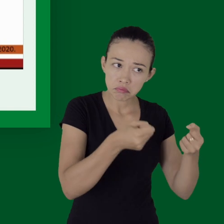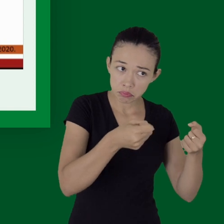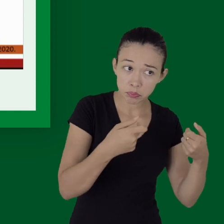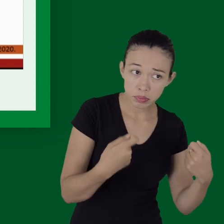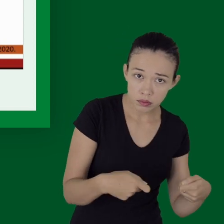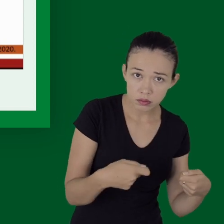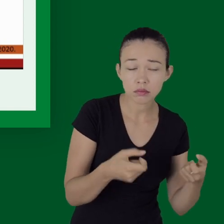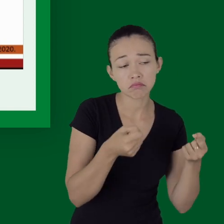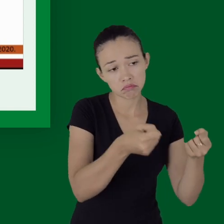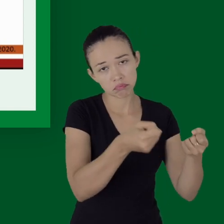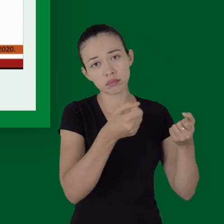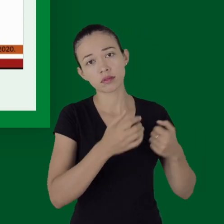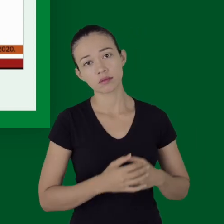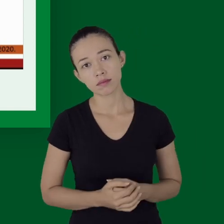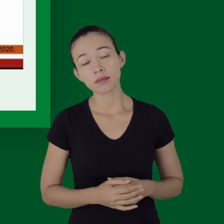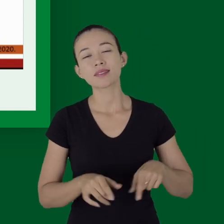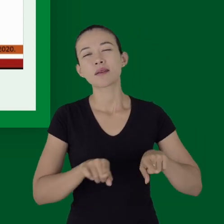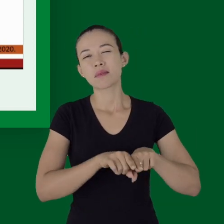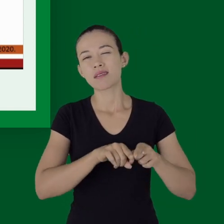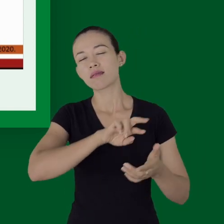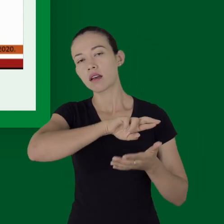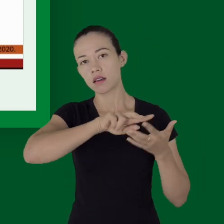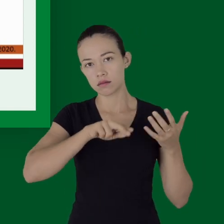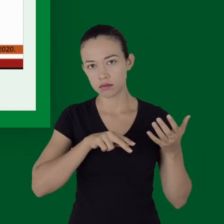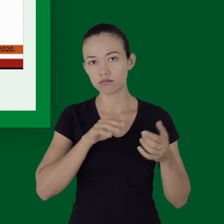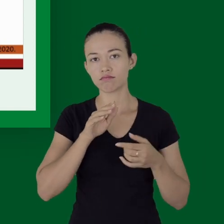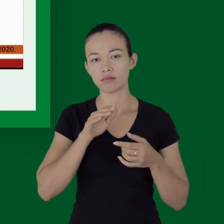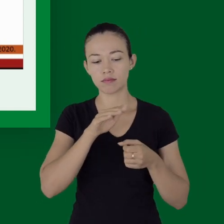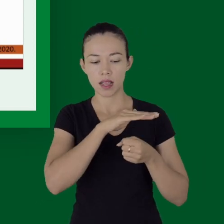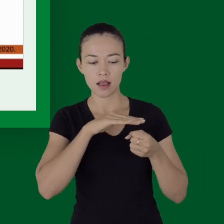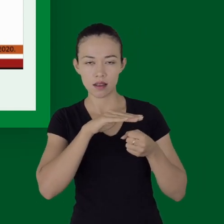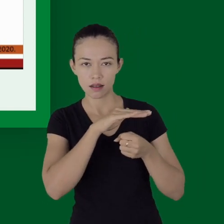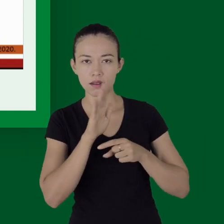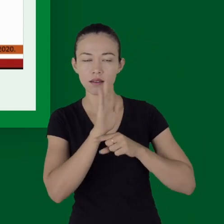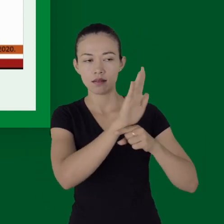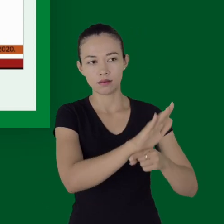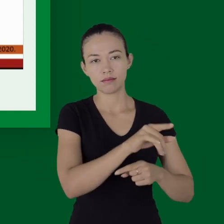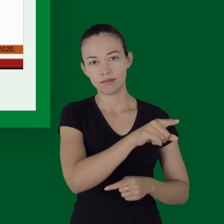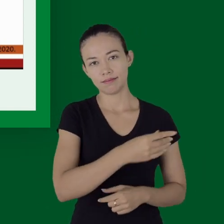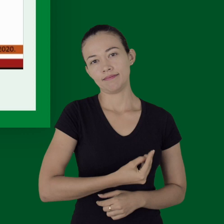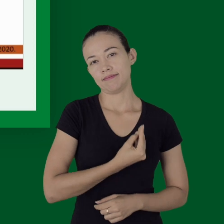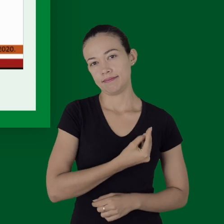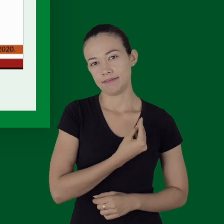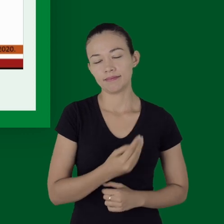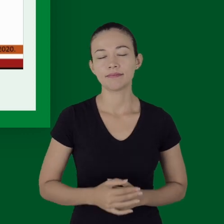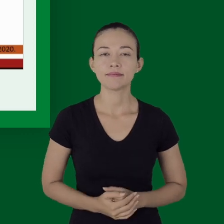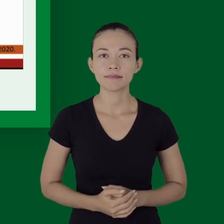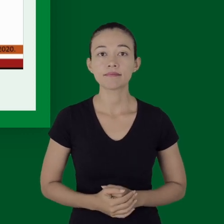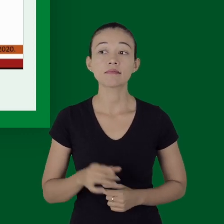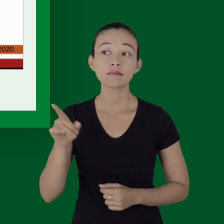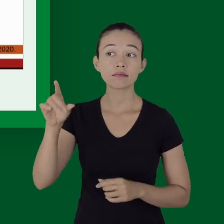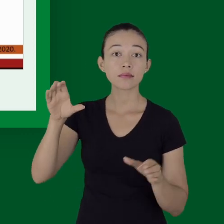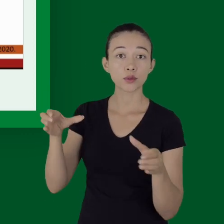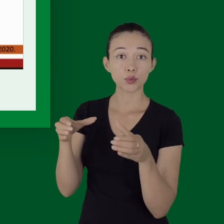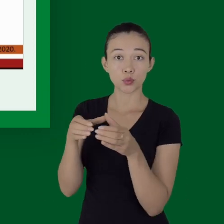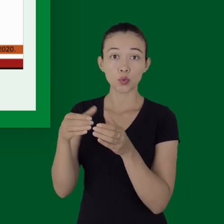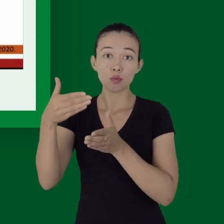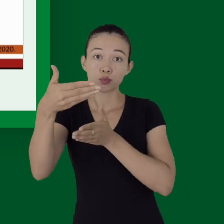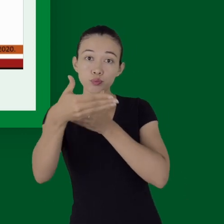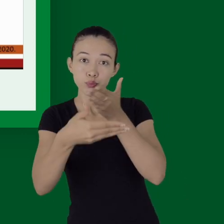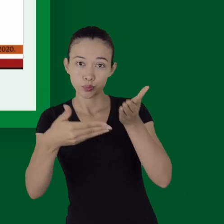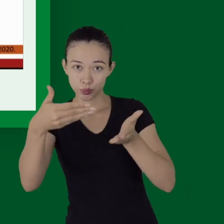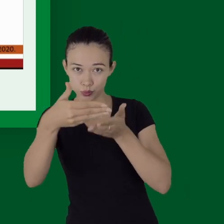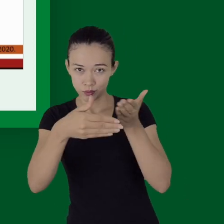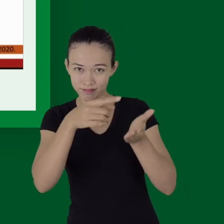alta qualidade, uma desfibrilação indicada, as demais intervenções do suporte avançado de vida. Se